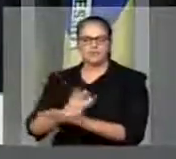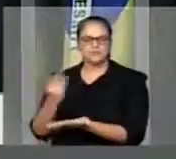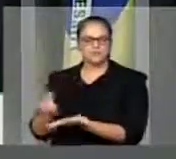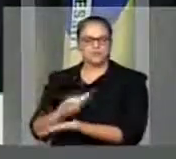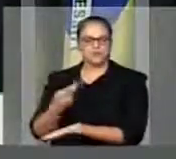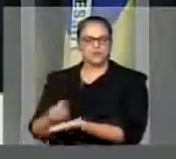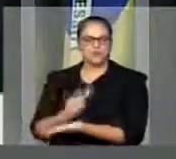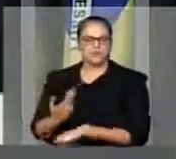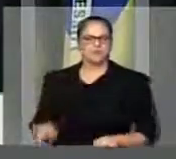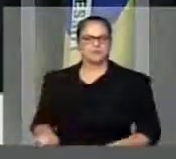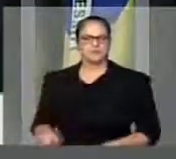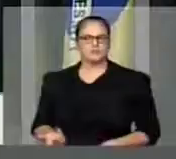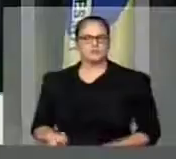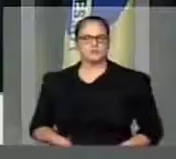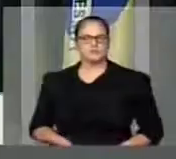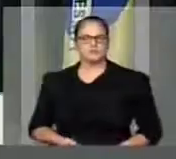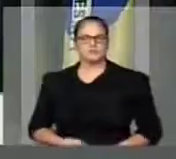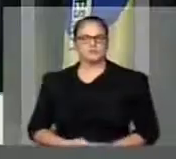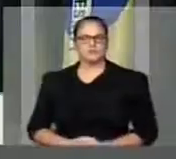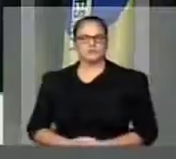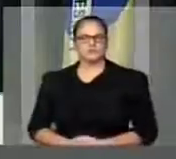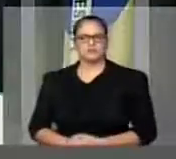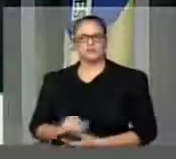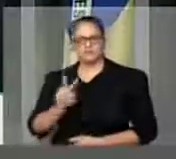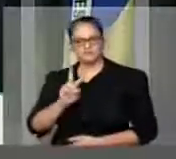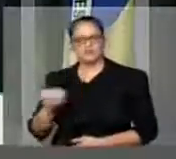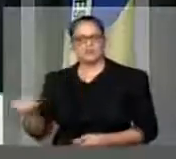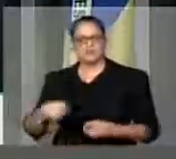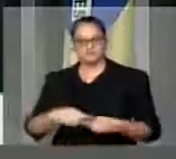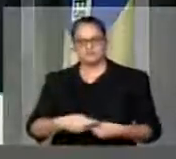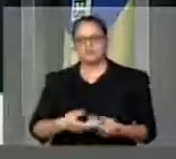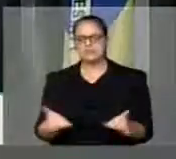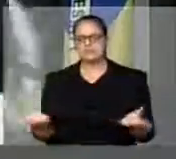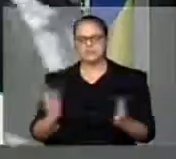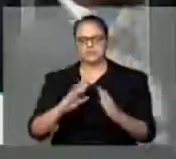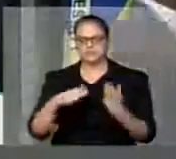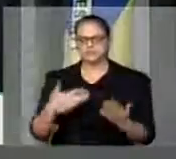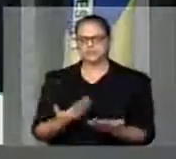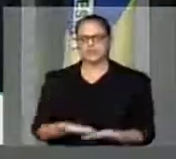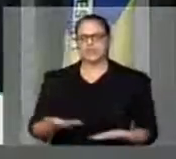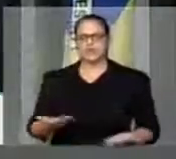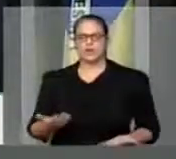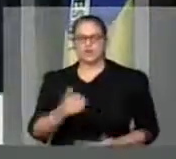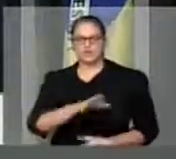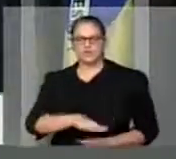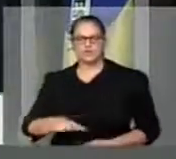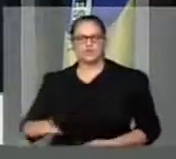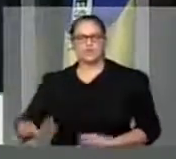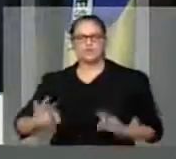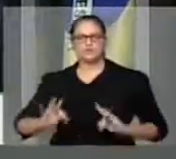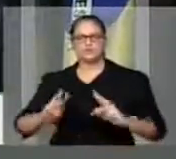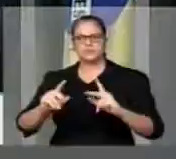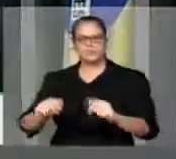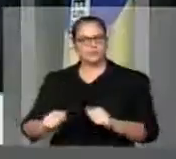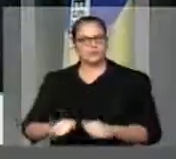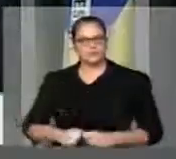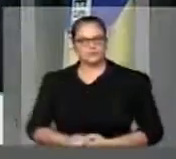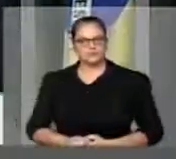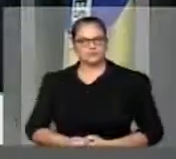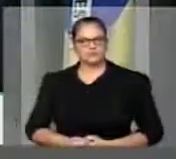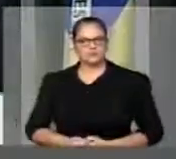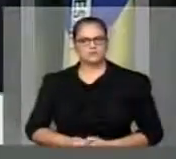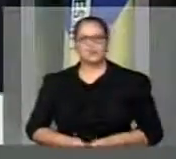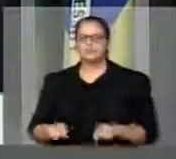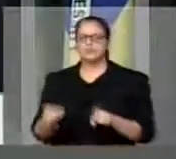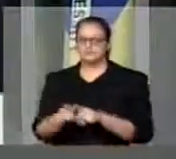absurdos que estarão sendo distribuídos nas escolas para os alunos, para as crianças, inclusive, pasmem